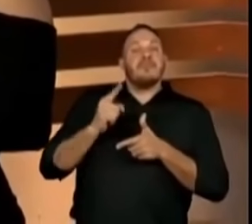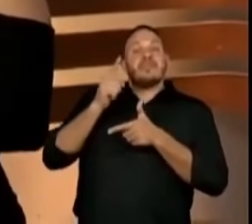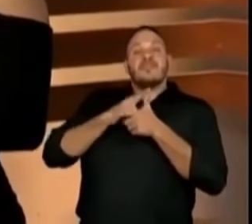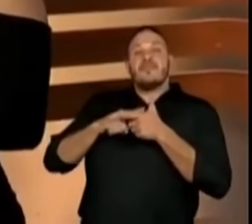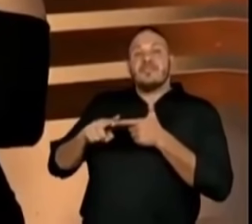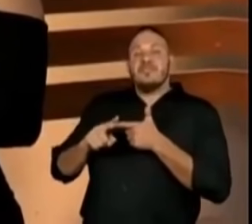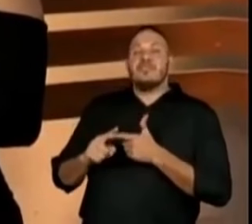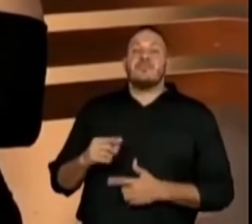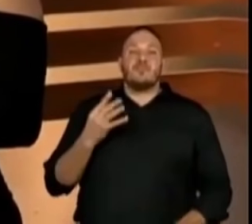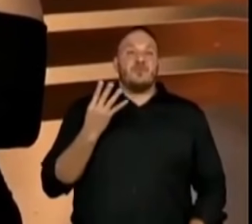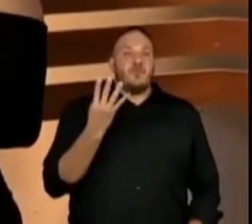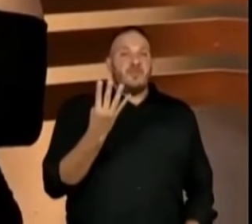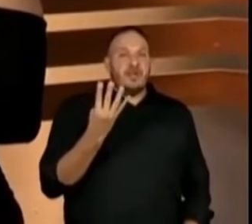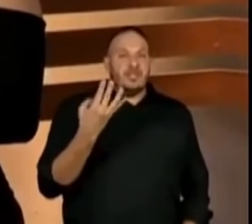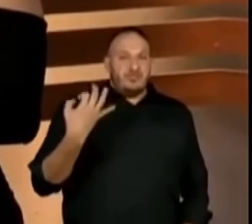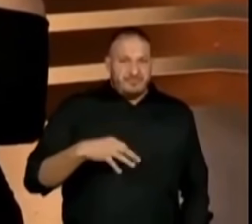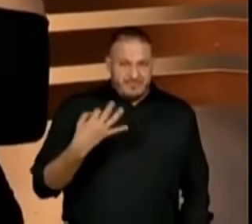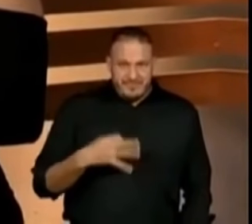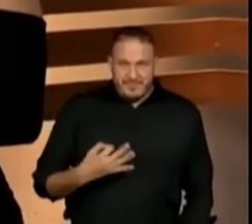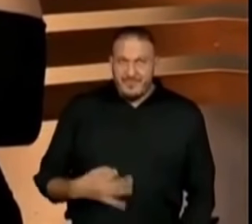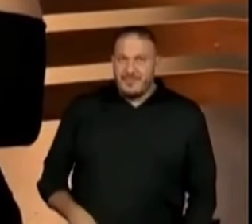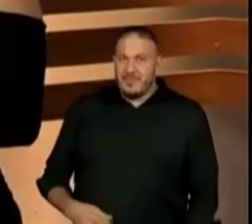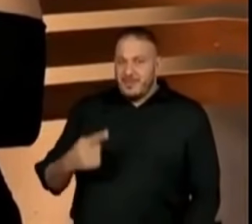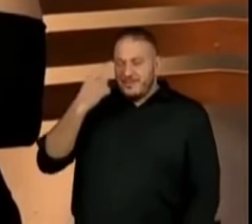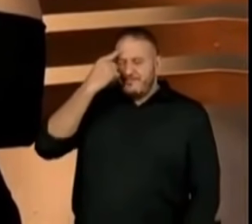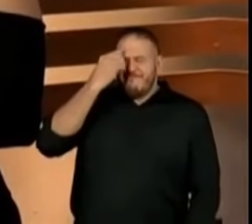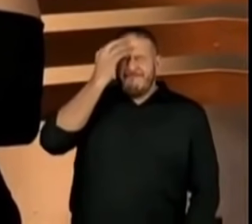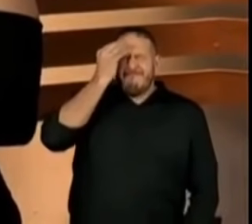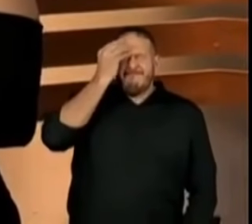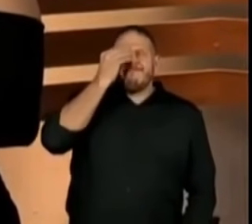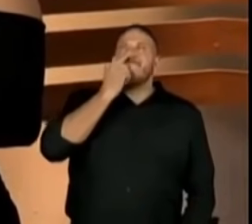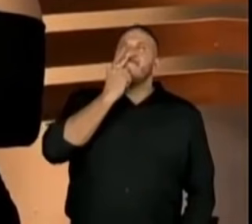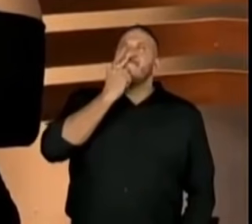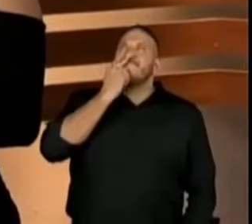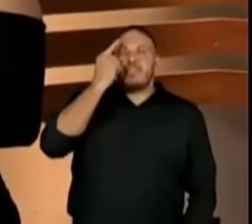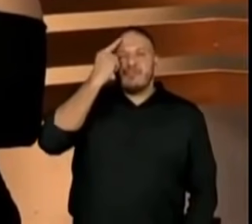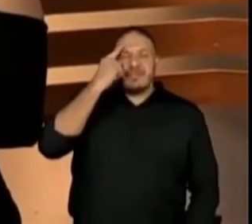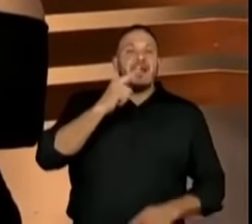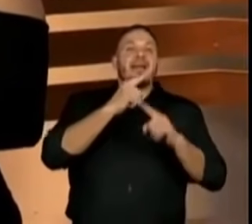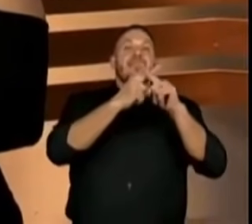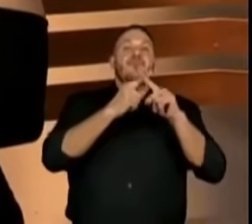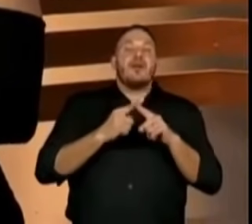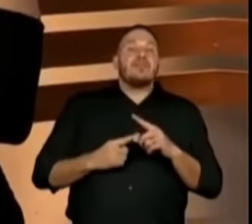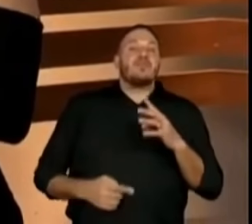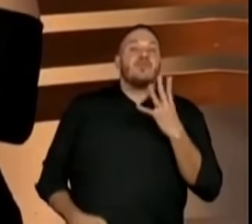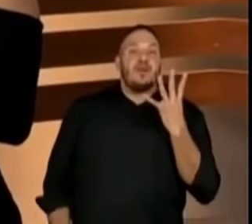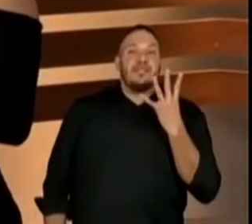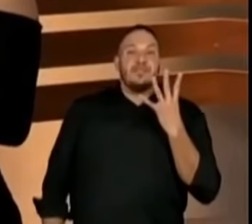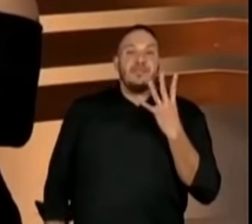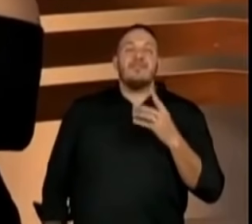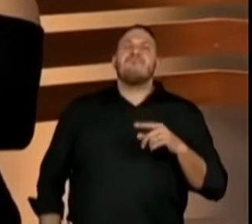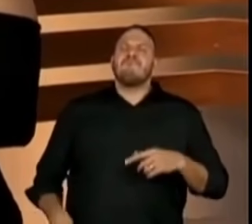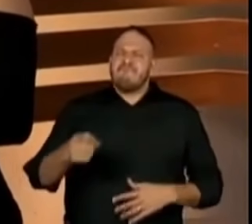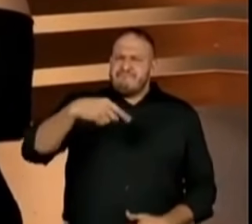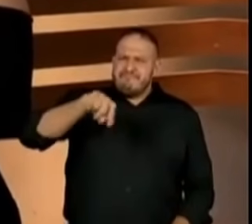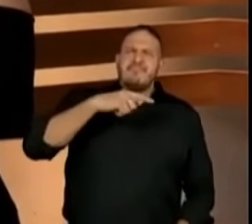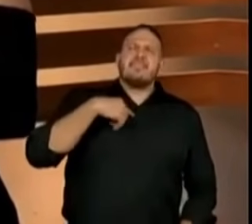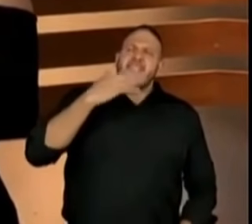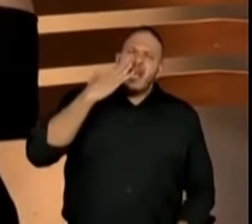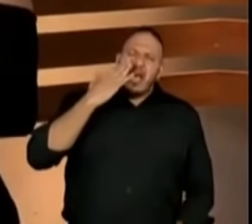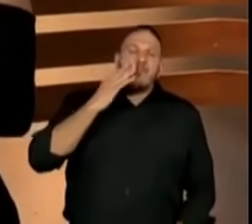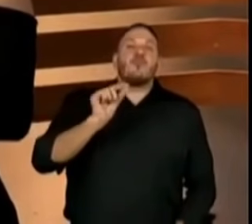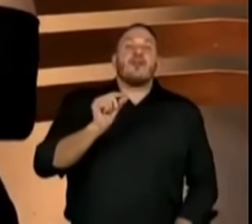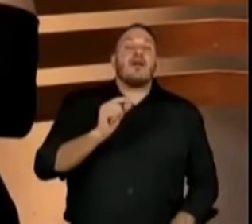por 4, certo? Vamos lá pensar junto comigo de novo. Lá na tabuada do 4, que a gente tem como resultado